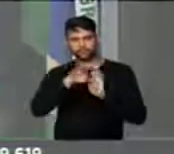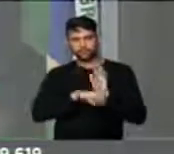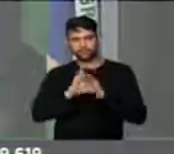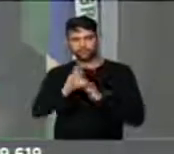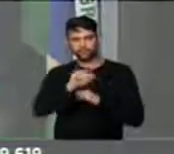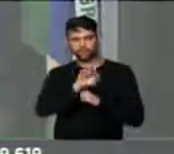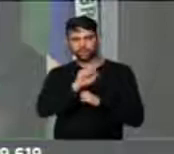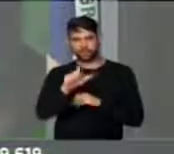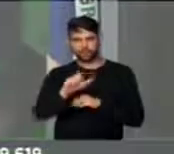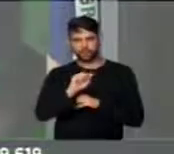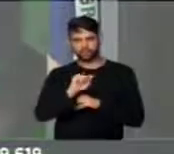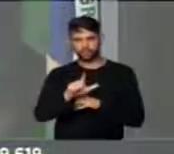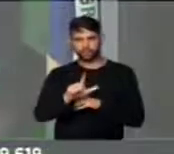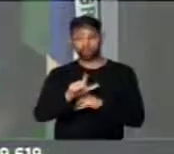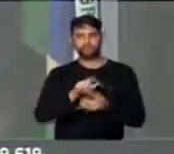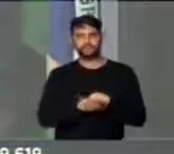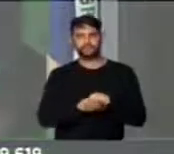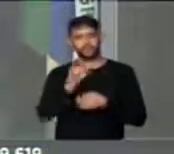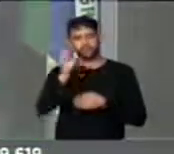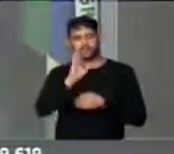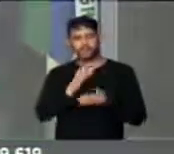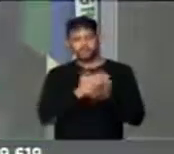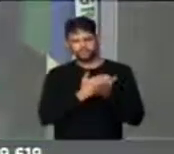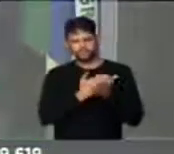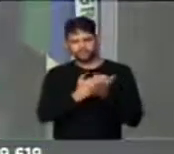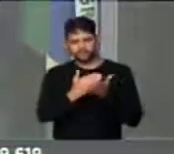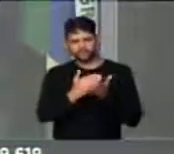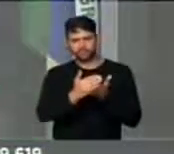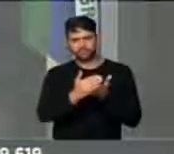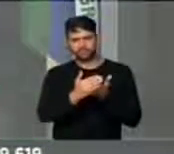Real. O Brasil renasceu